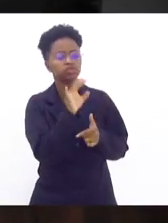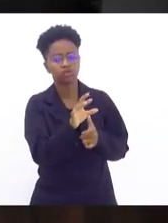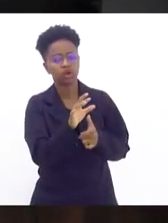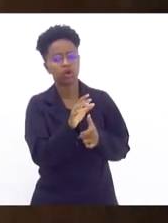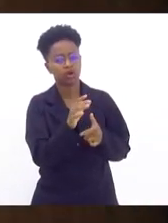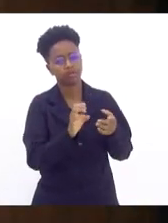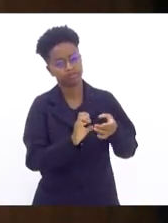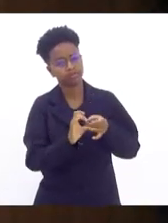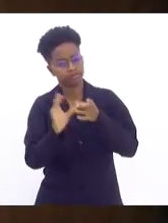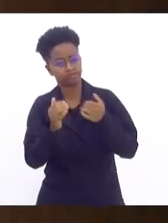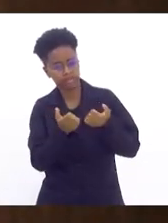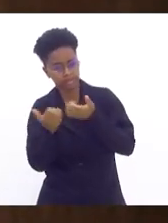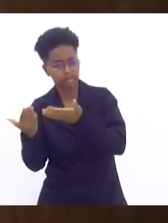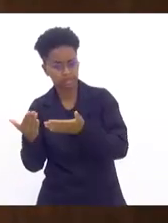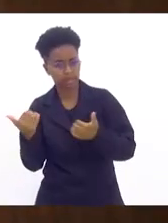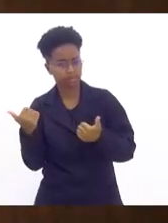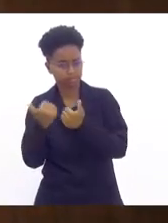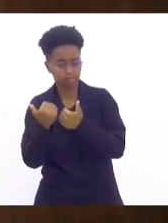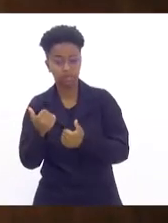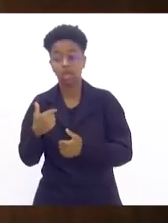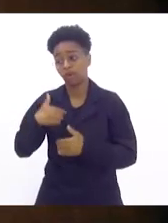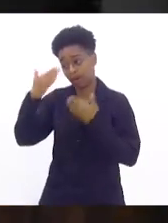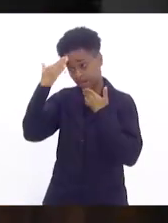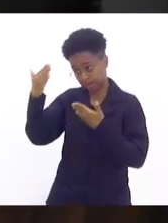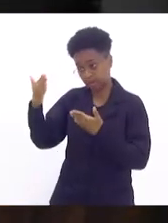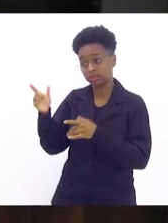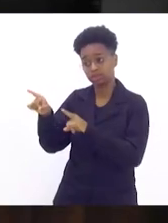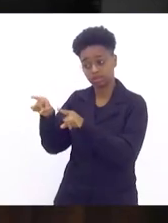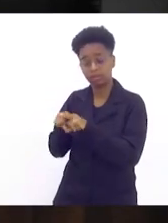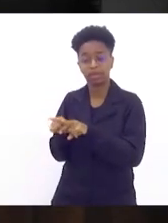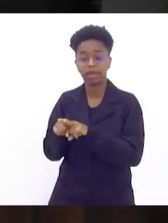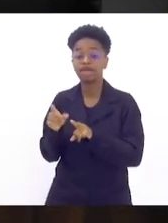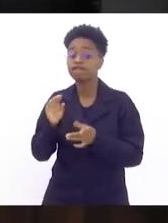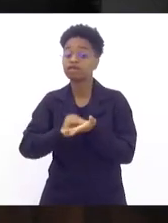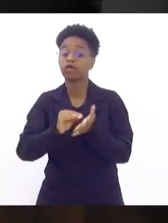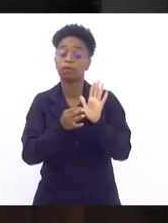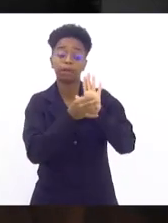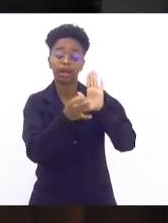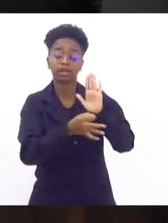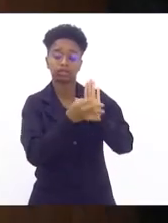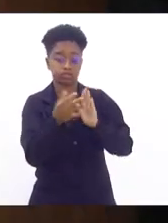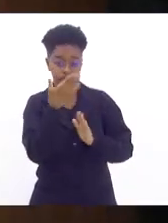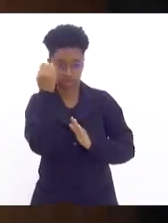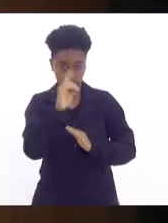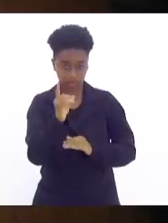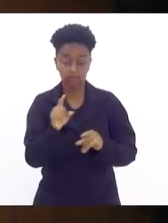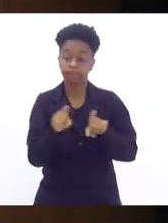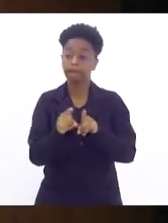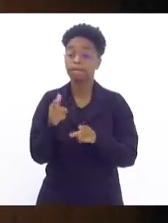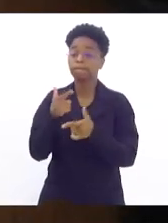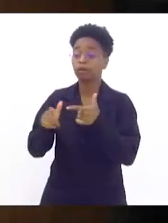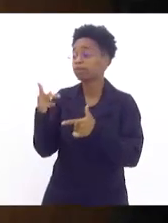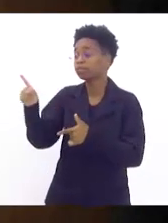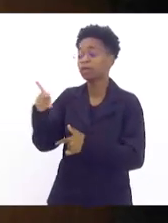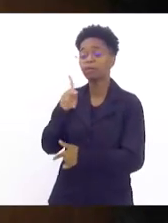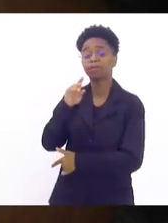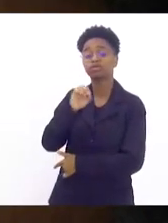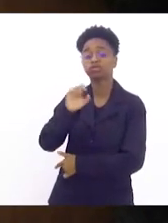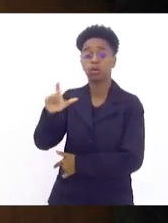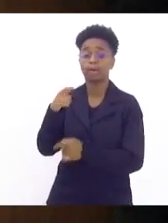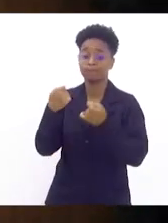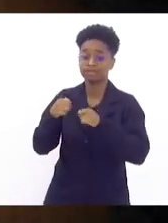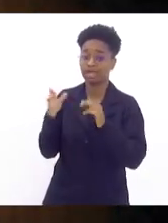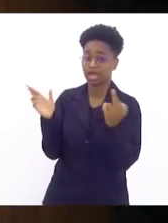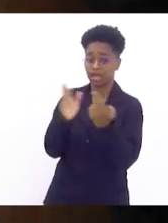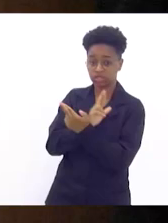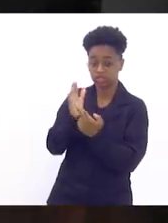Já te agradeço por essa questão e falta o teu parecer não esquece e que o problema dele com o pessoal se resolva com